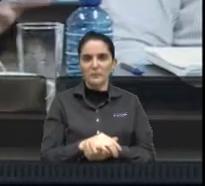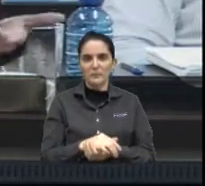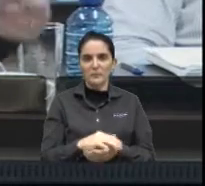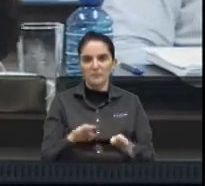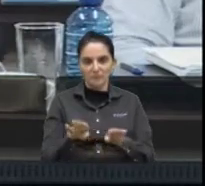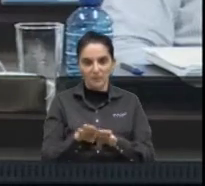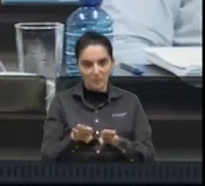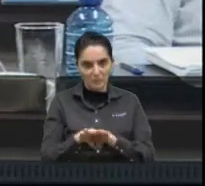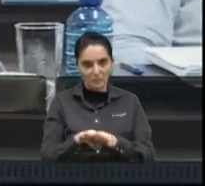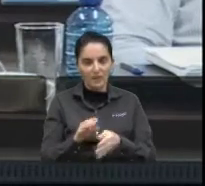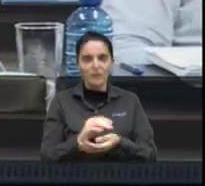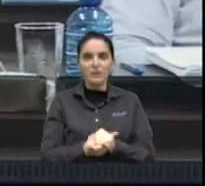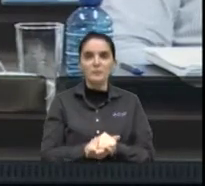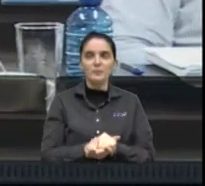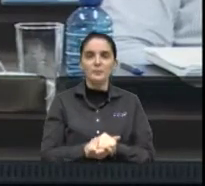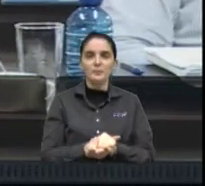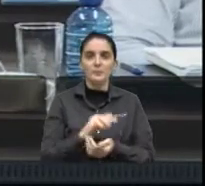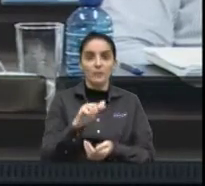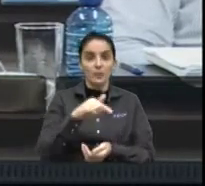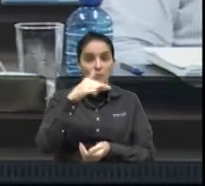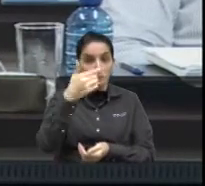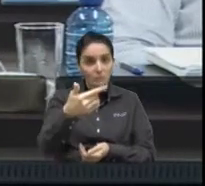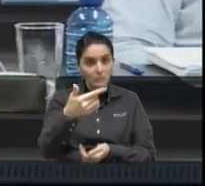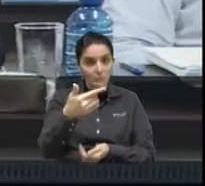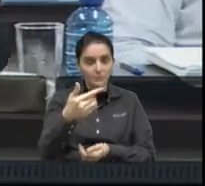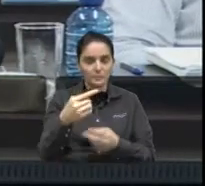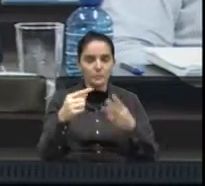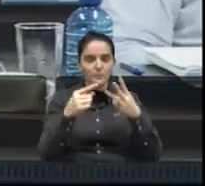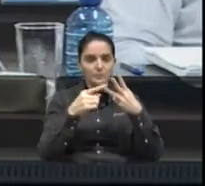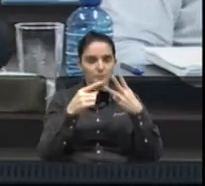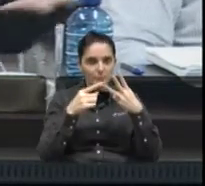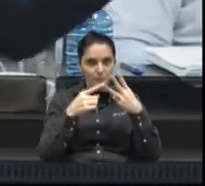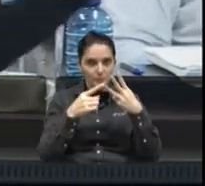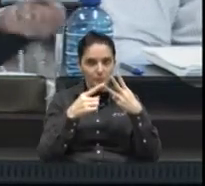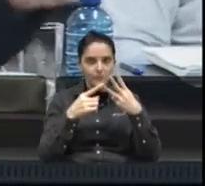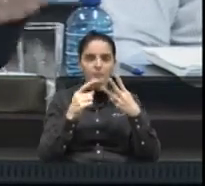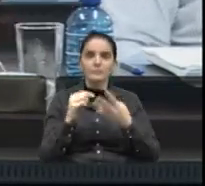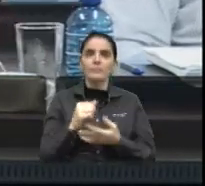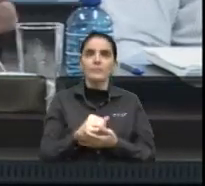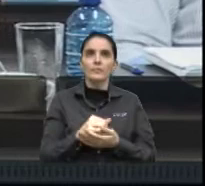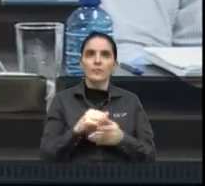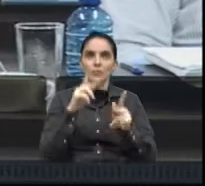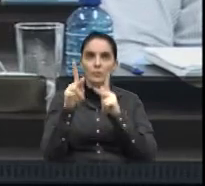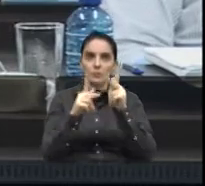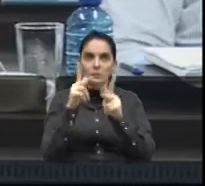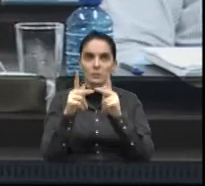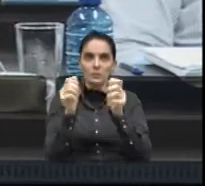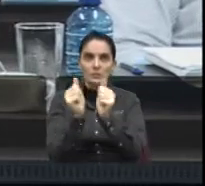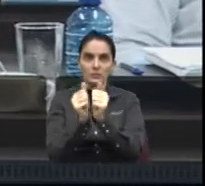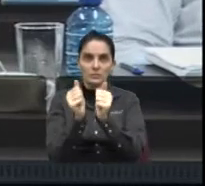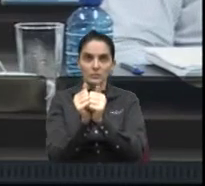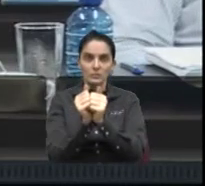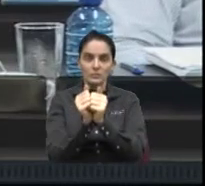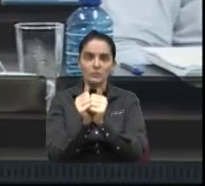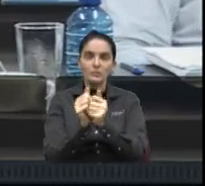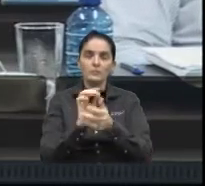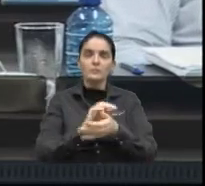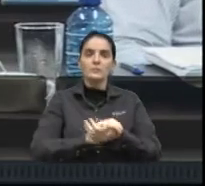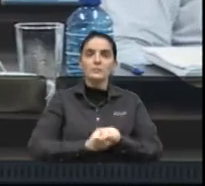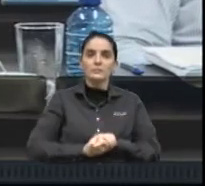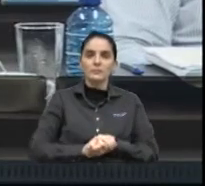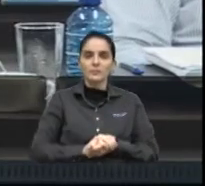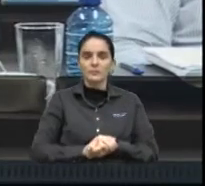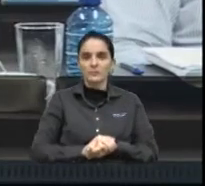foi mencionado e vai ao encontro dessa dessa tônica de adn a participação popular é o fato de que